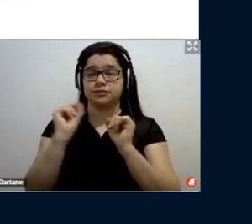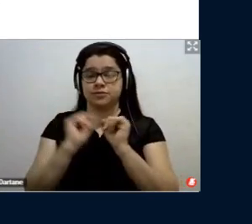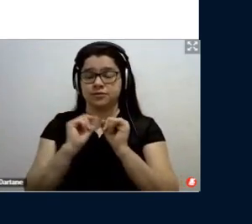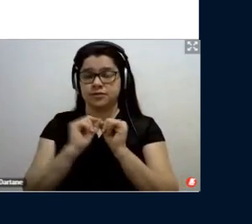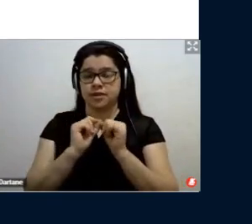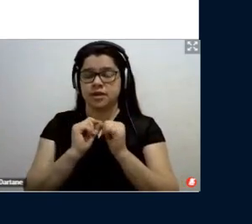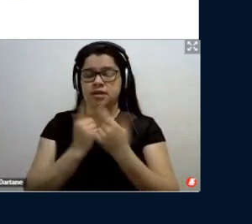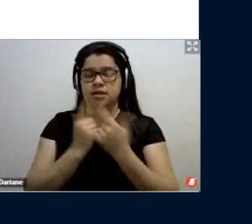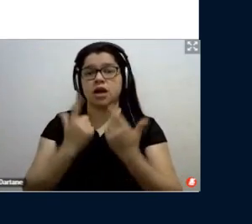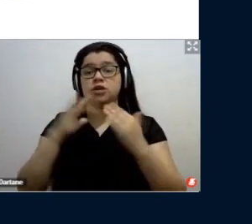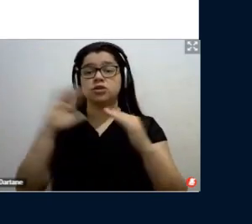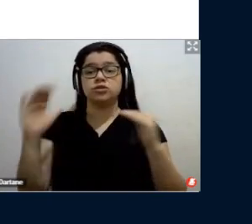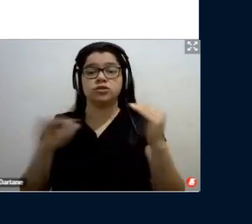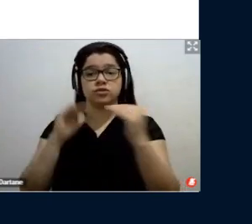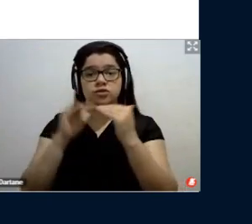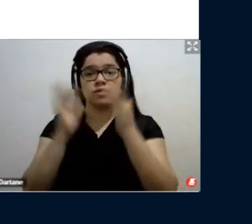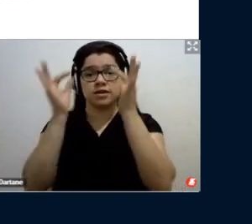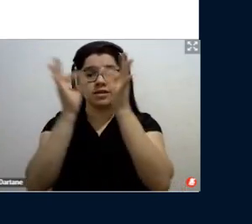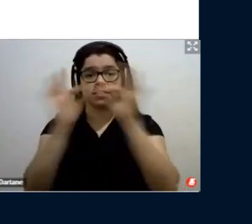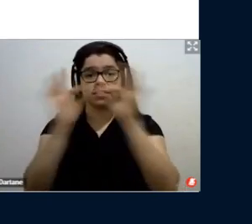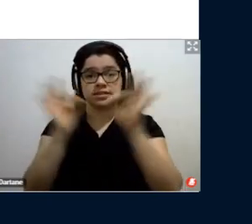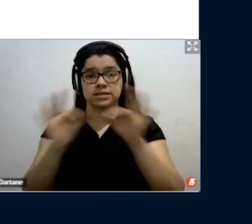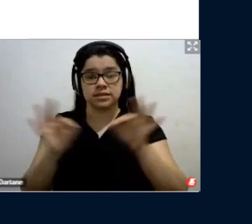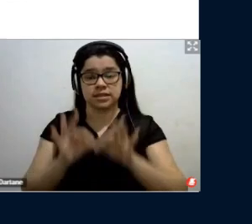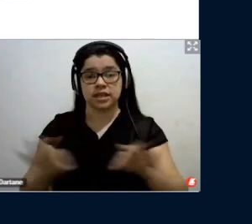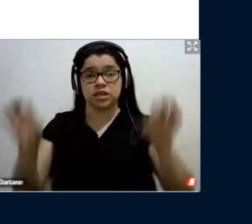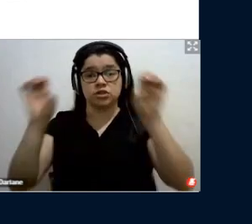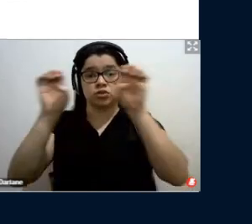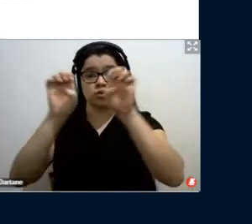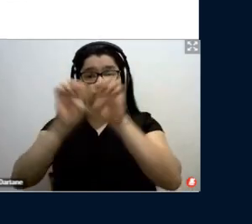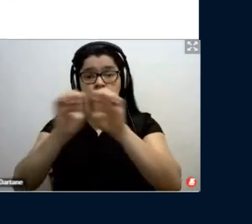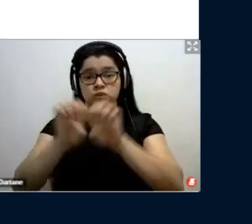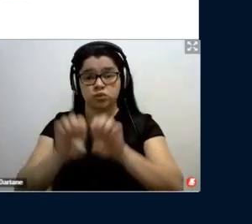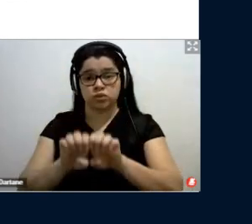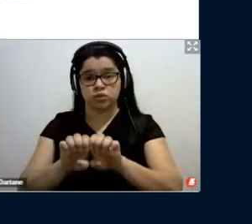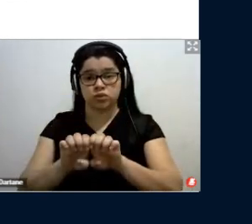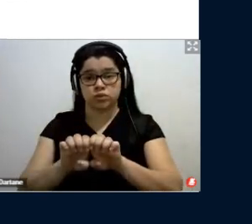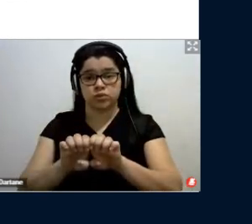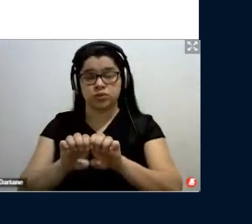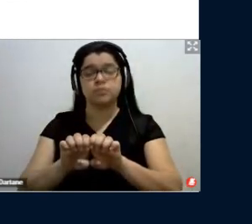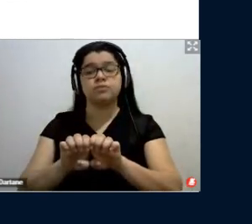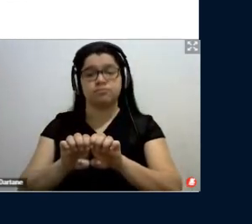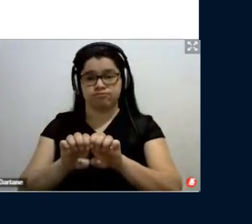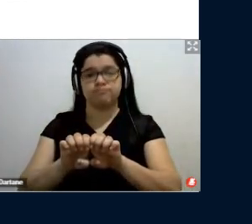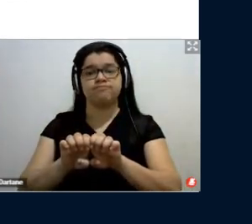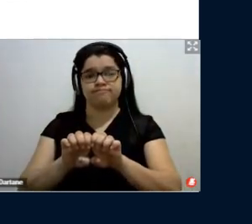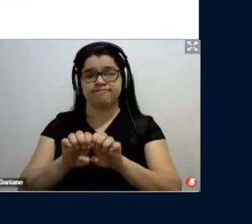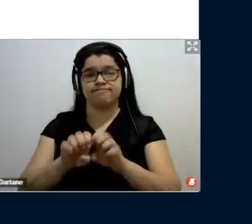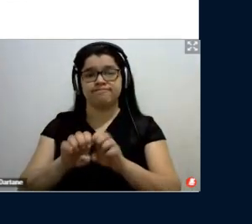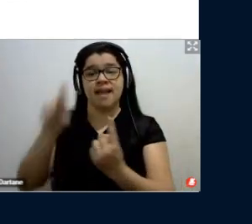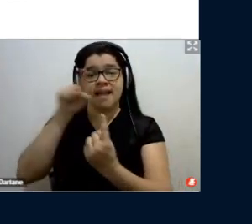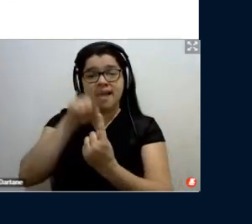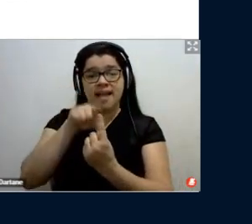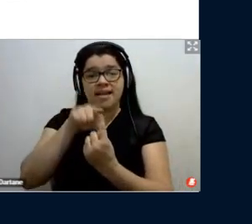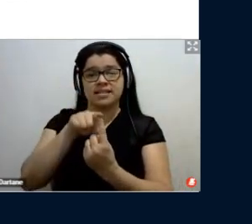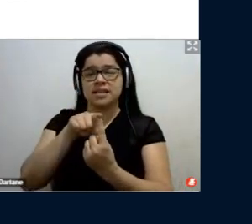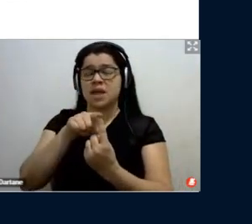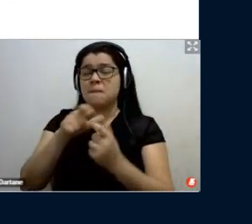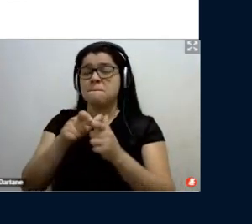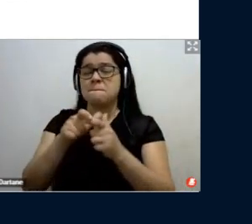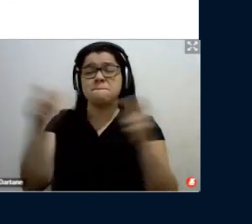na sintaxe estrutural. Essa é a que é mais ensinada